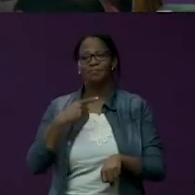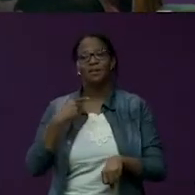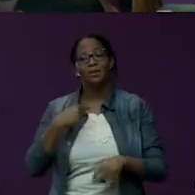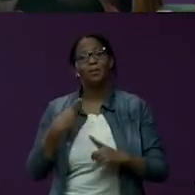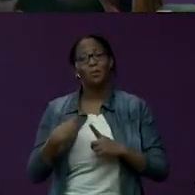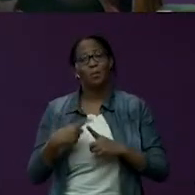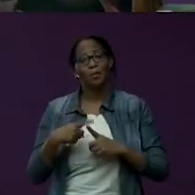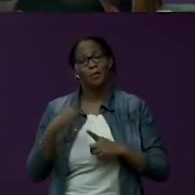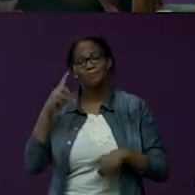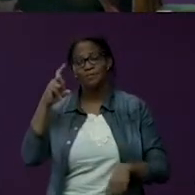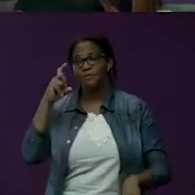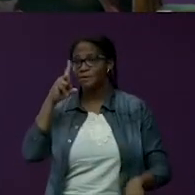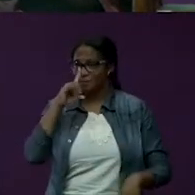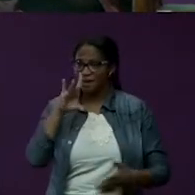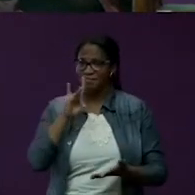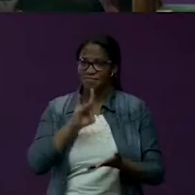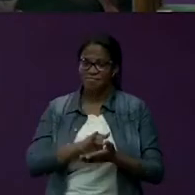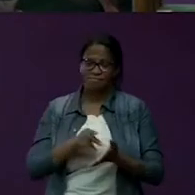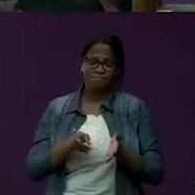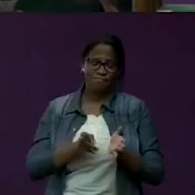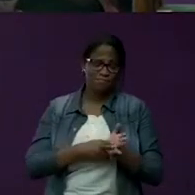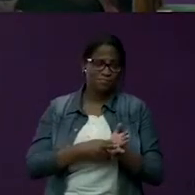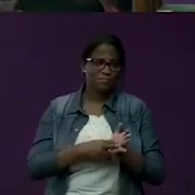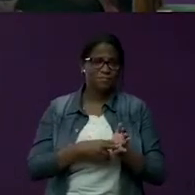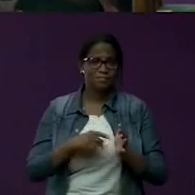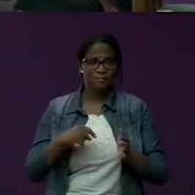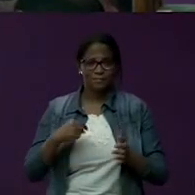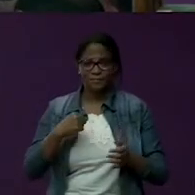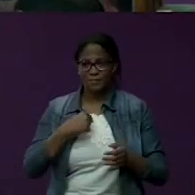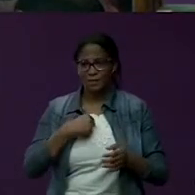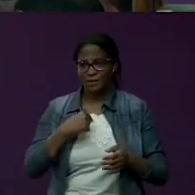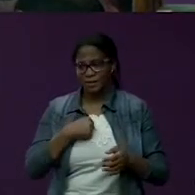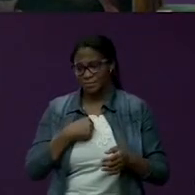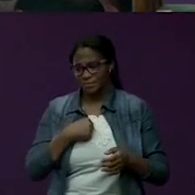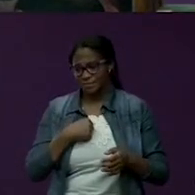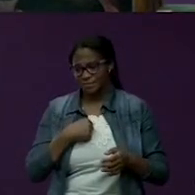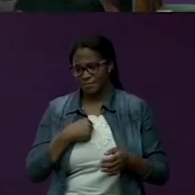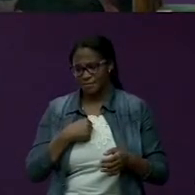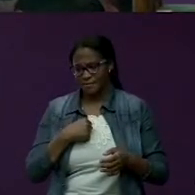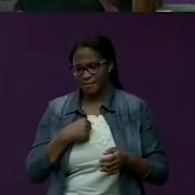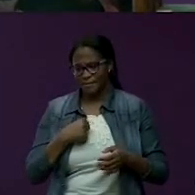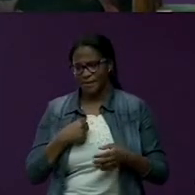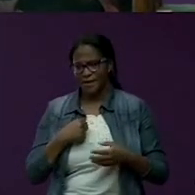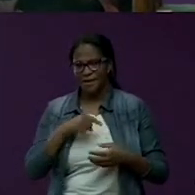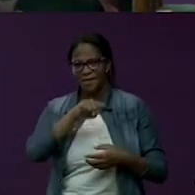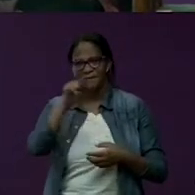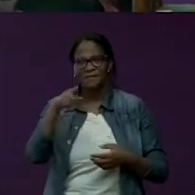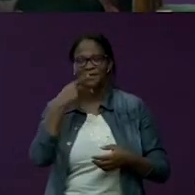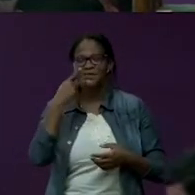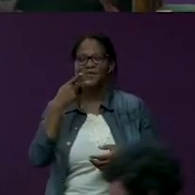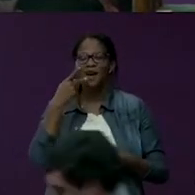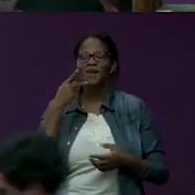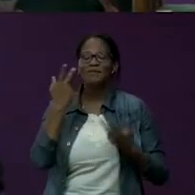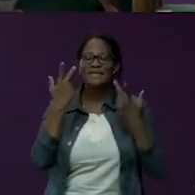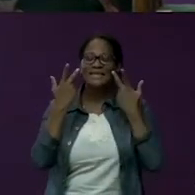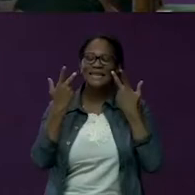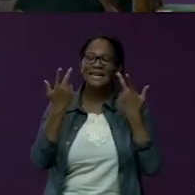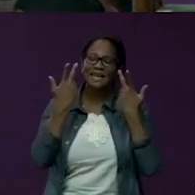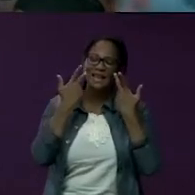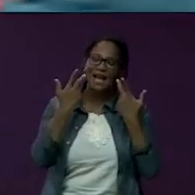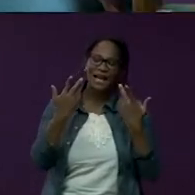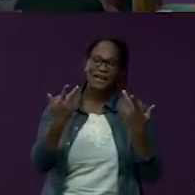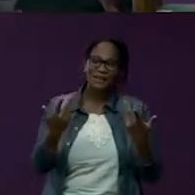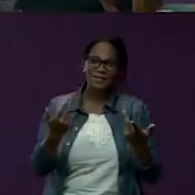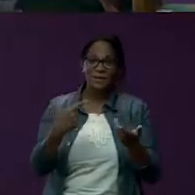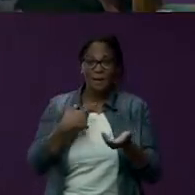pela dificuldade mesmo, né? Eu tendo a não... Vocês falam de serenidade, mas eu tendo a